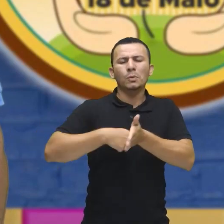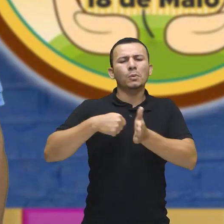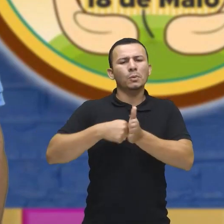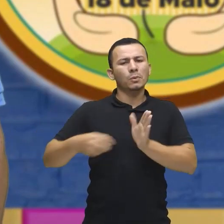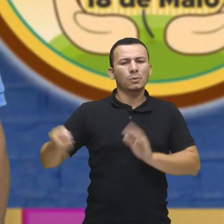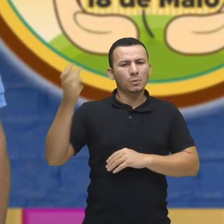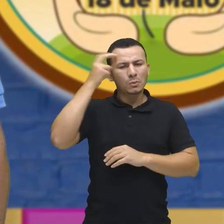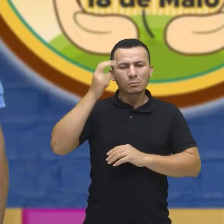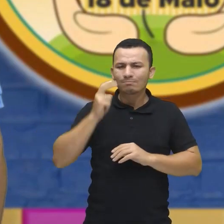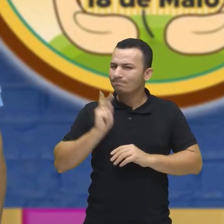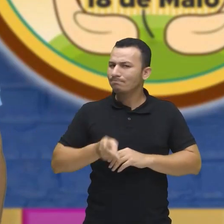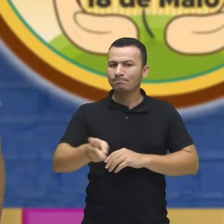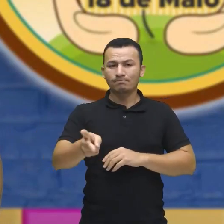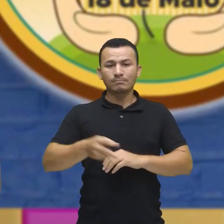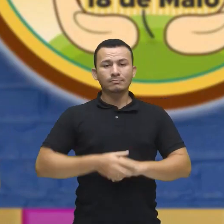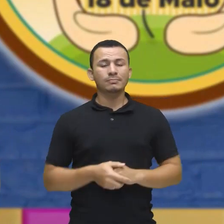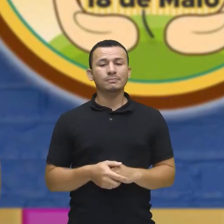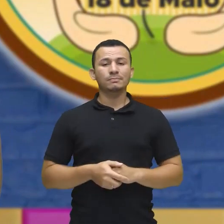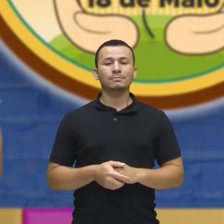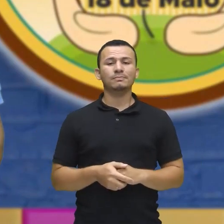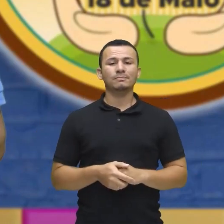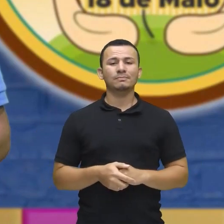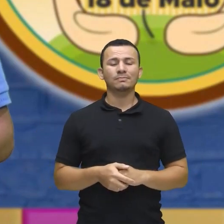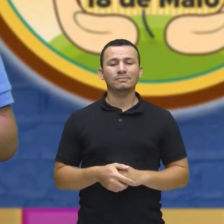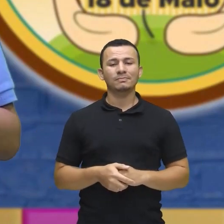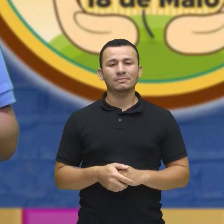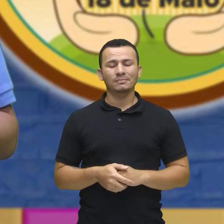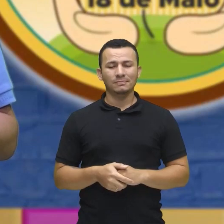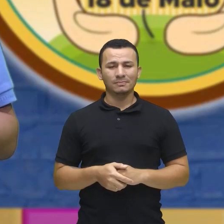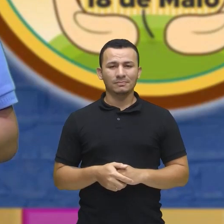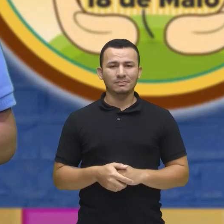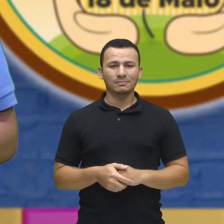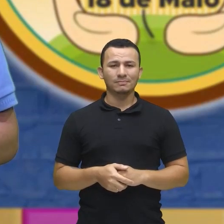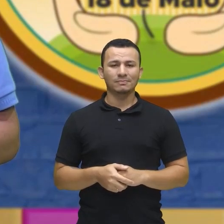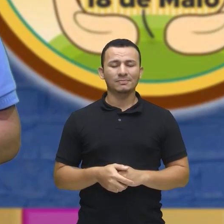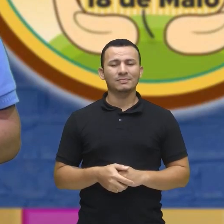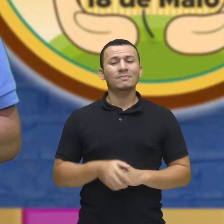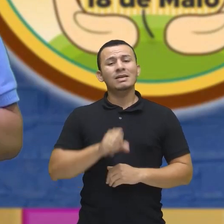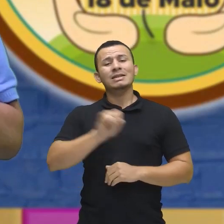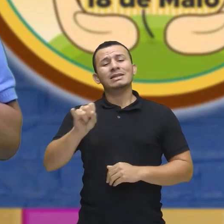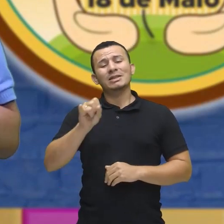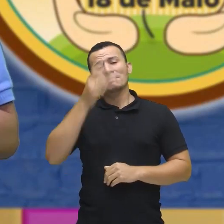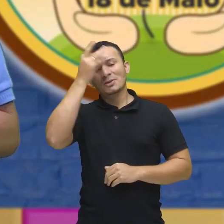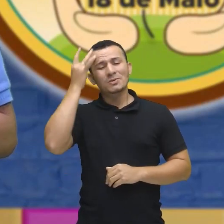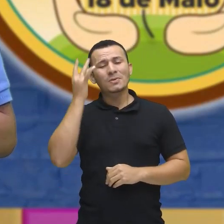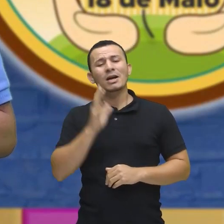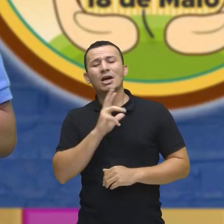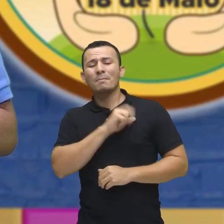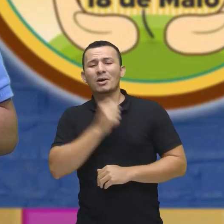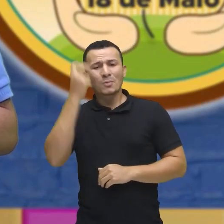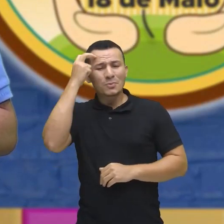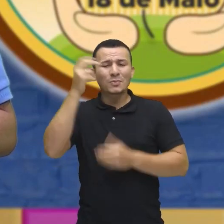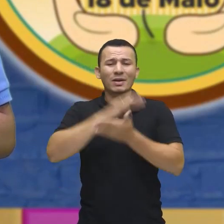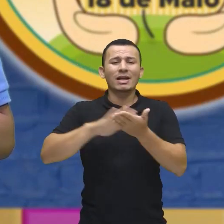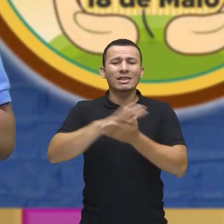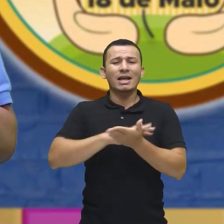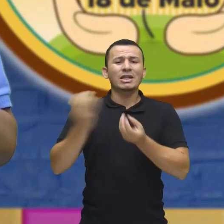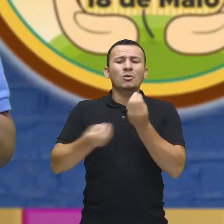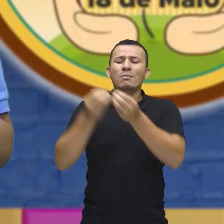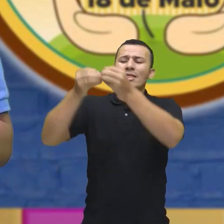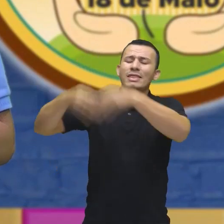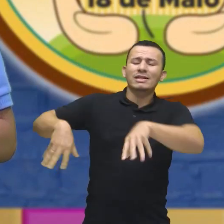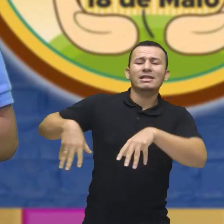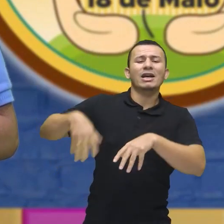cultura. Ah, se não fossem as pessoas que amassem a cultura, nós teríamos esquecido já do boi-bumbá,